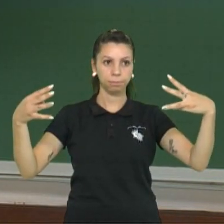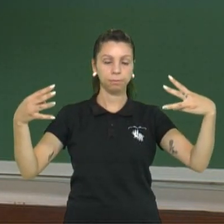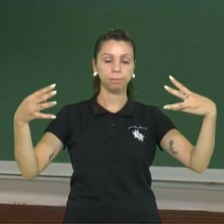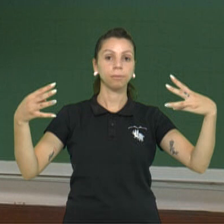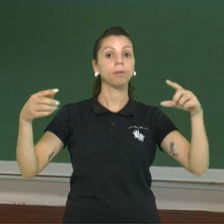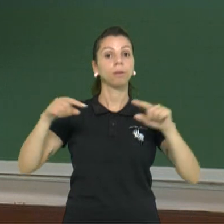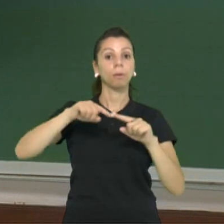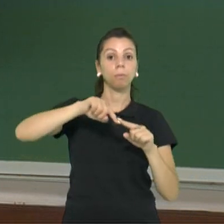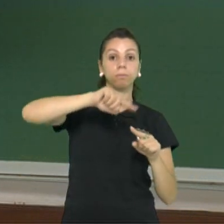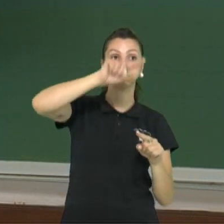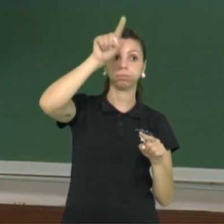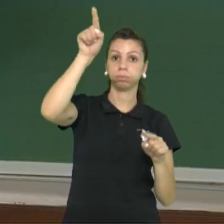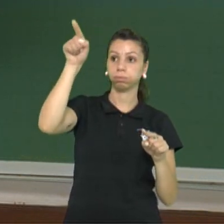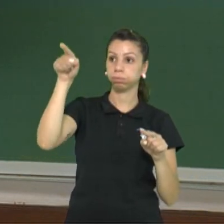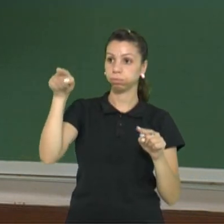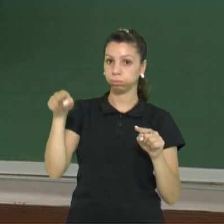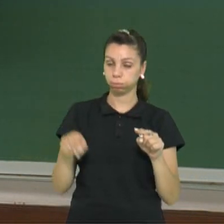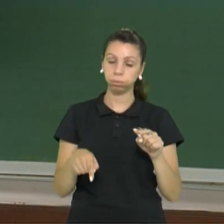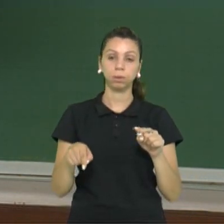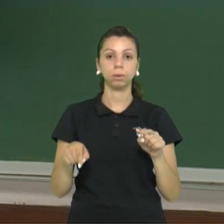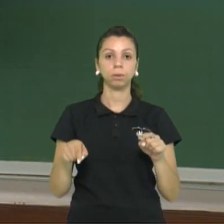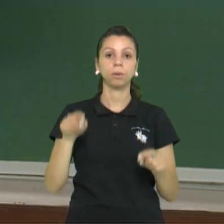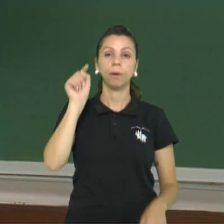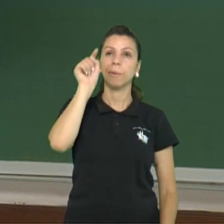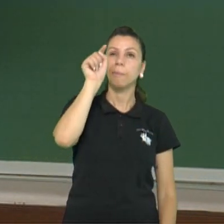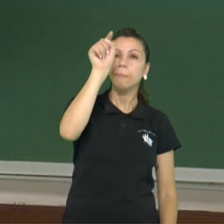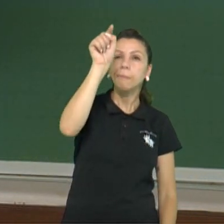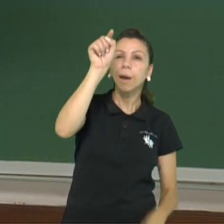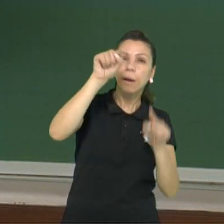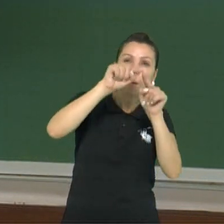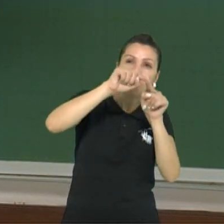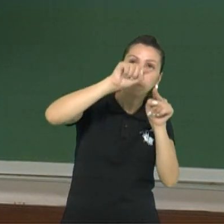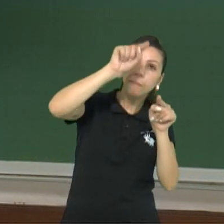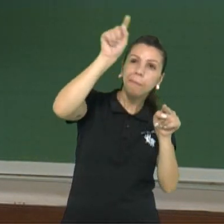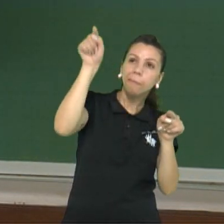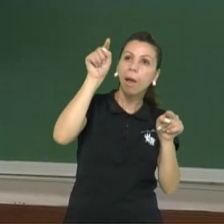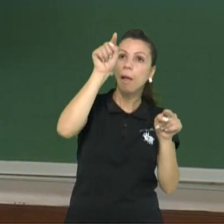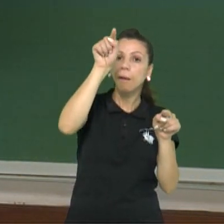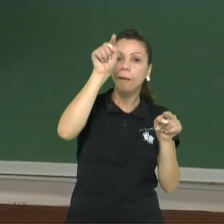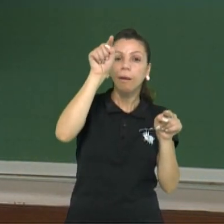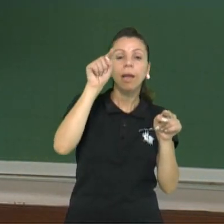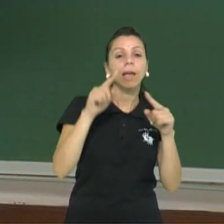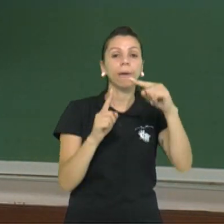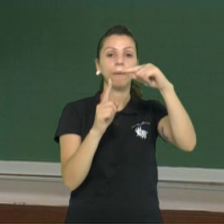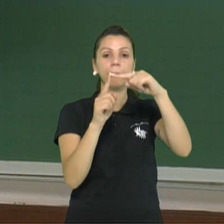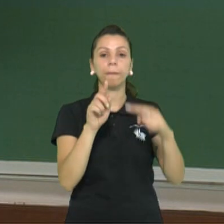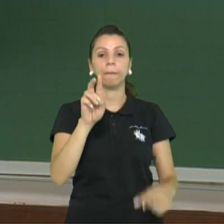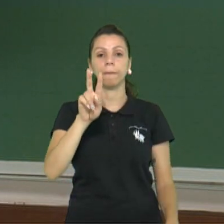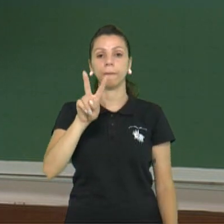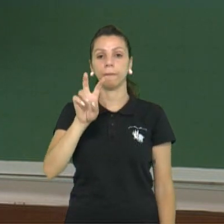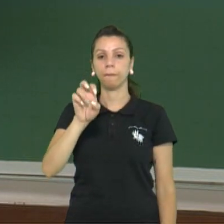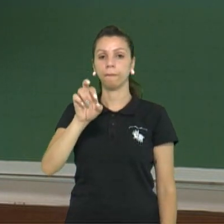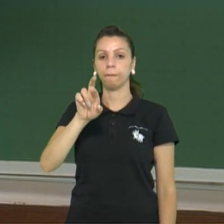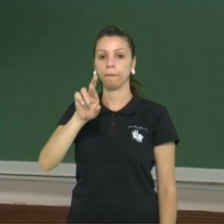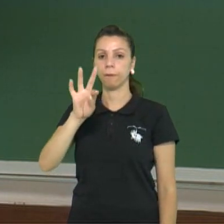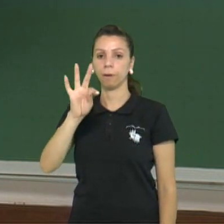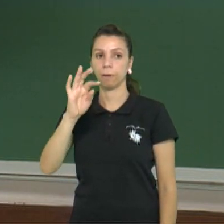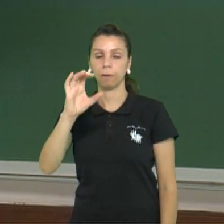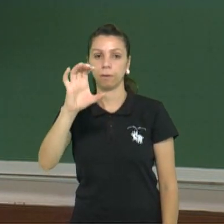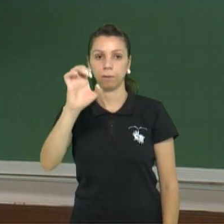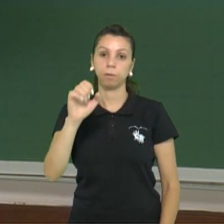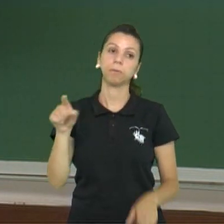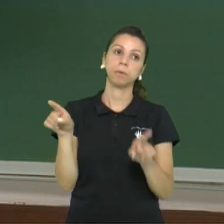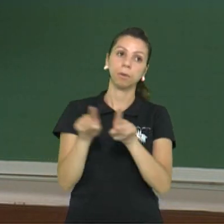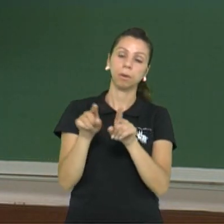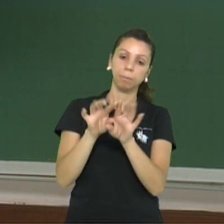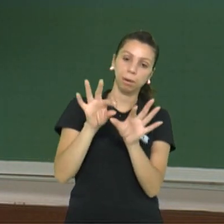para baixo, ponto mais alto é o nosso vértice. Em relação ao eixo da parábola, que é uma linha imaginária que você pode traçar